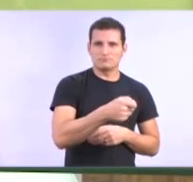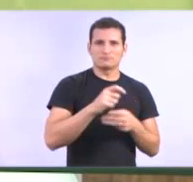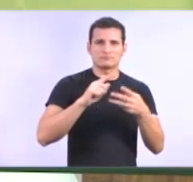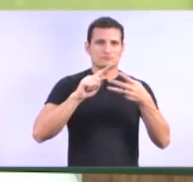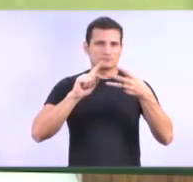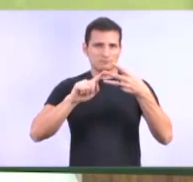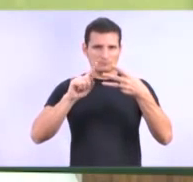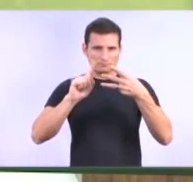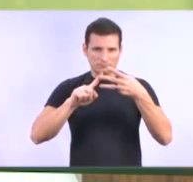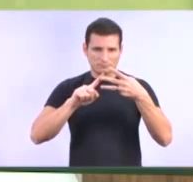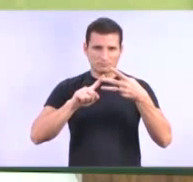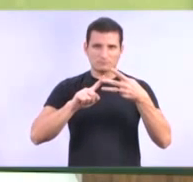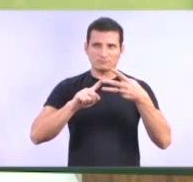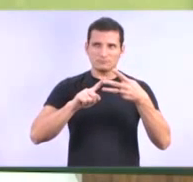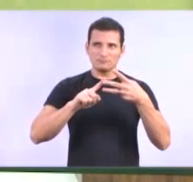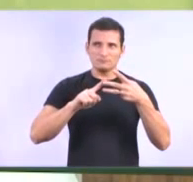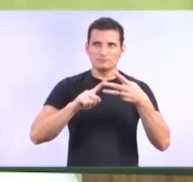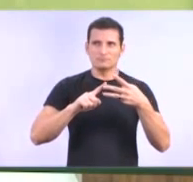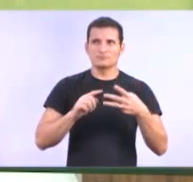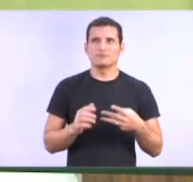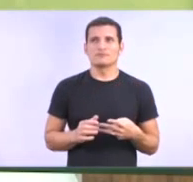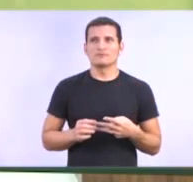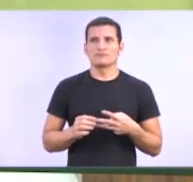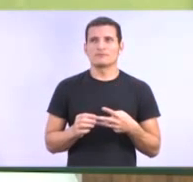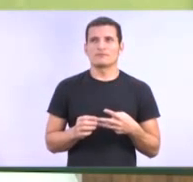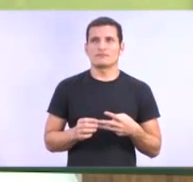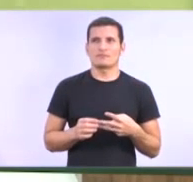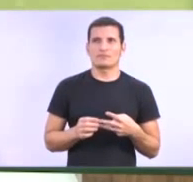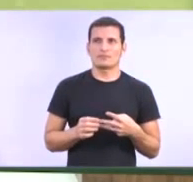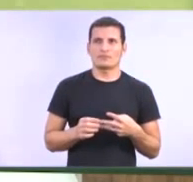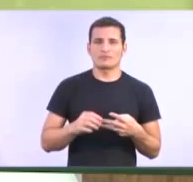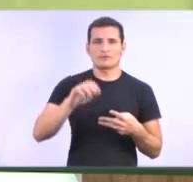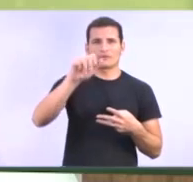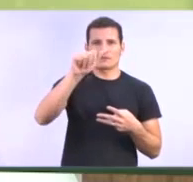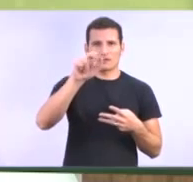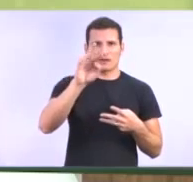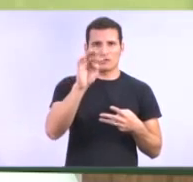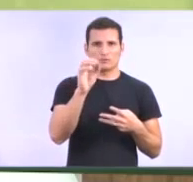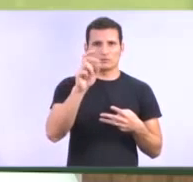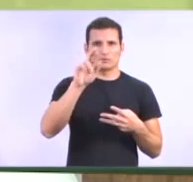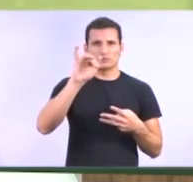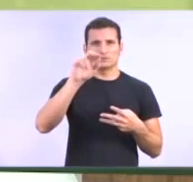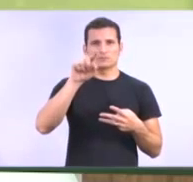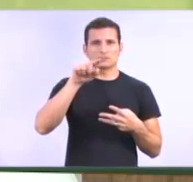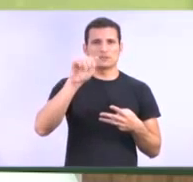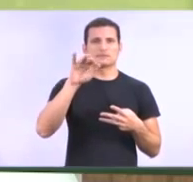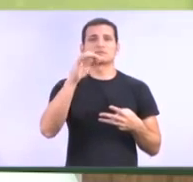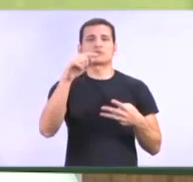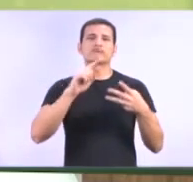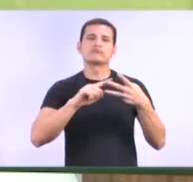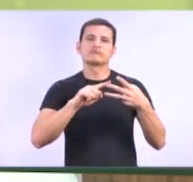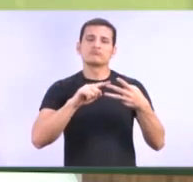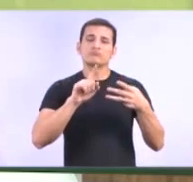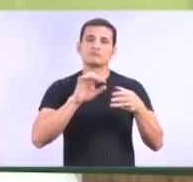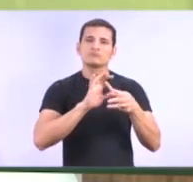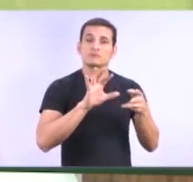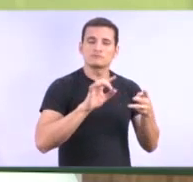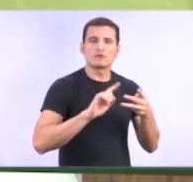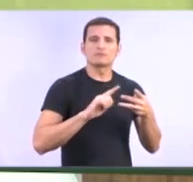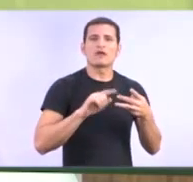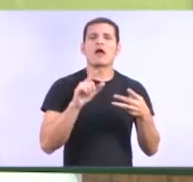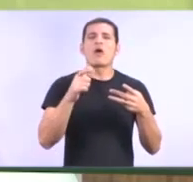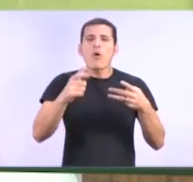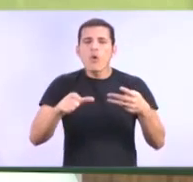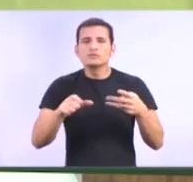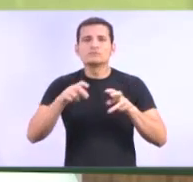Segundo, depois, você vai, então, a autorização. É onde você vai sentar no avião. Eu posso ir para onde? Para a primeira